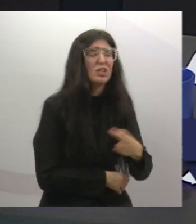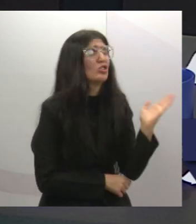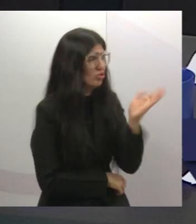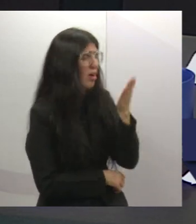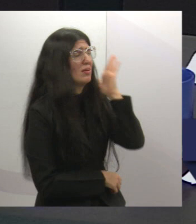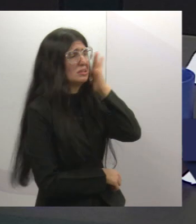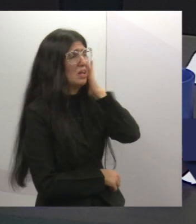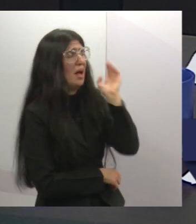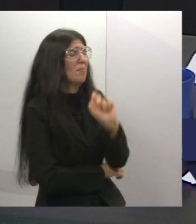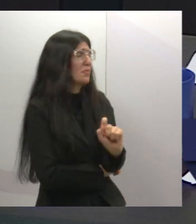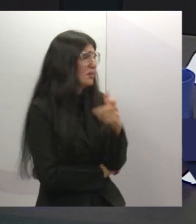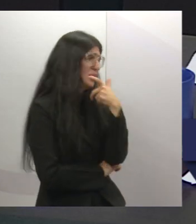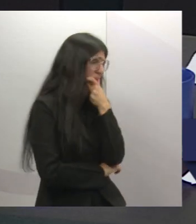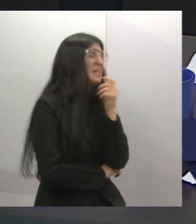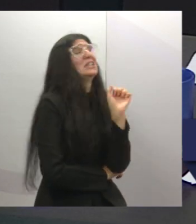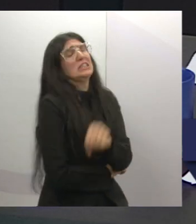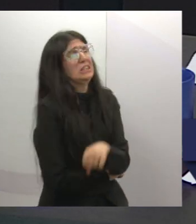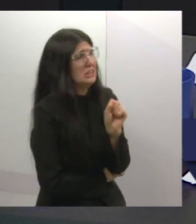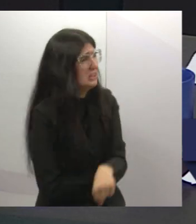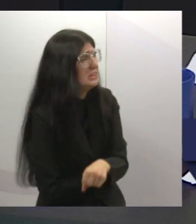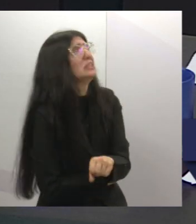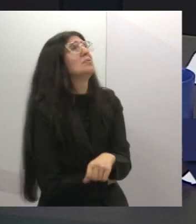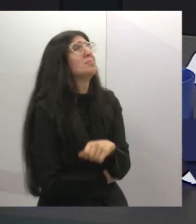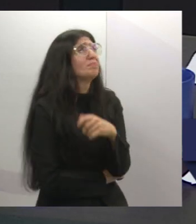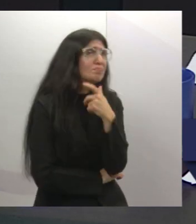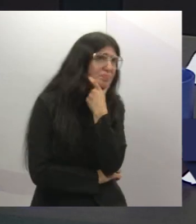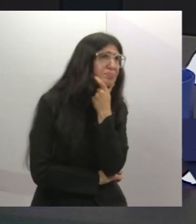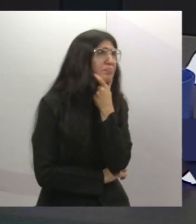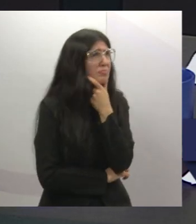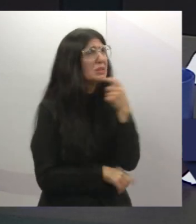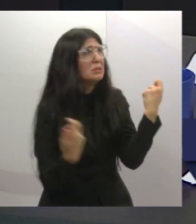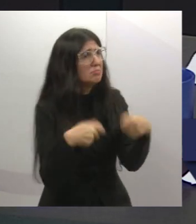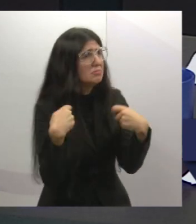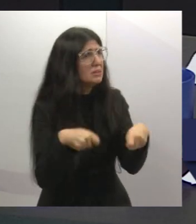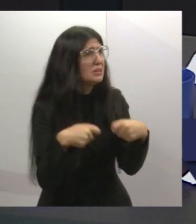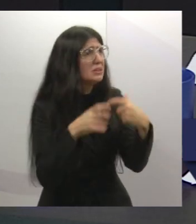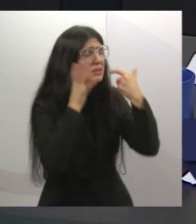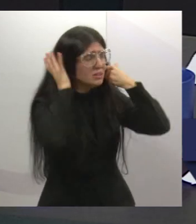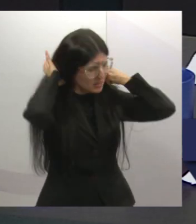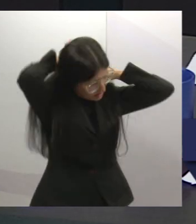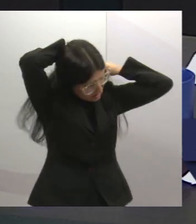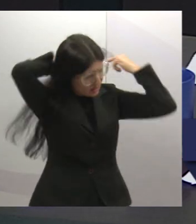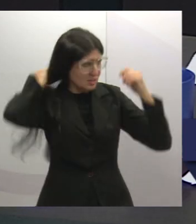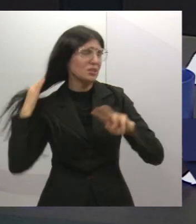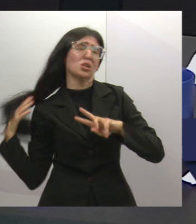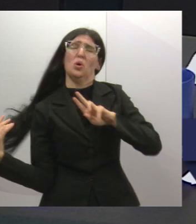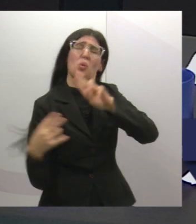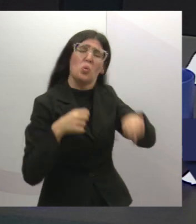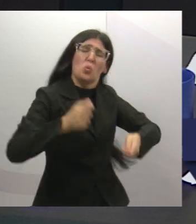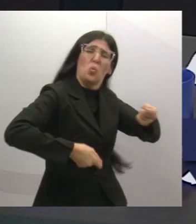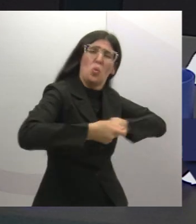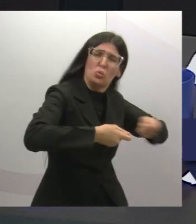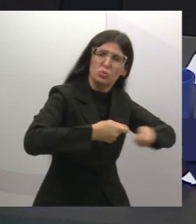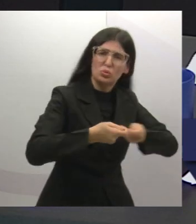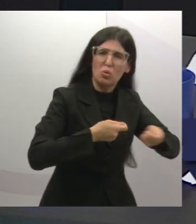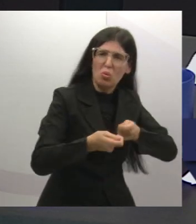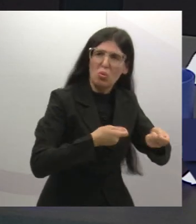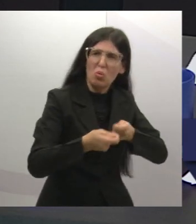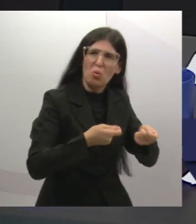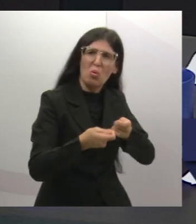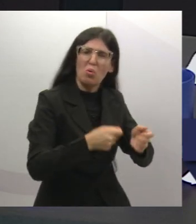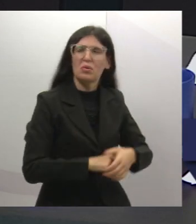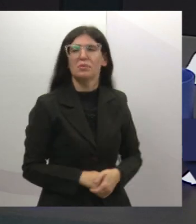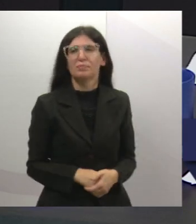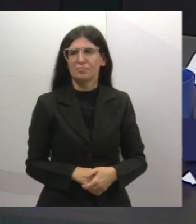que vai ter que usar assim, um gessamento, um controle muito grande